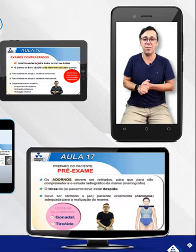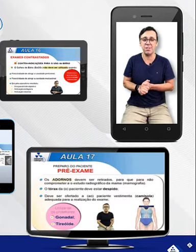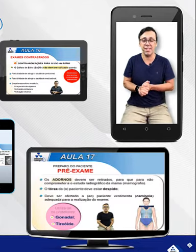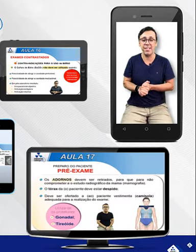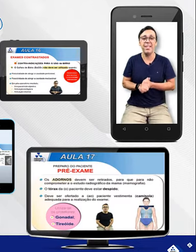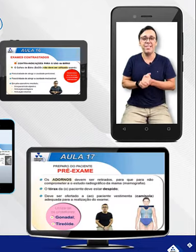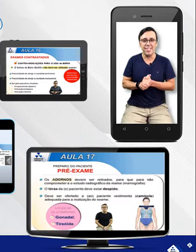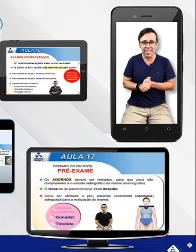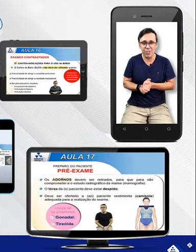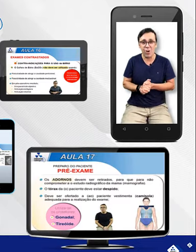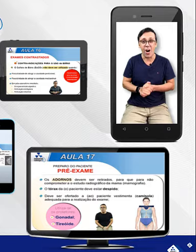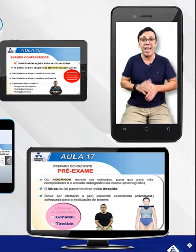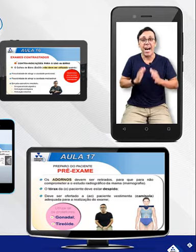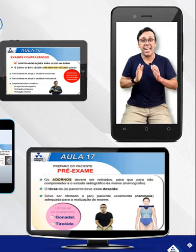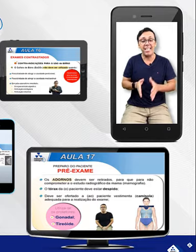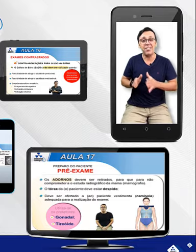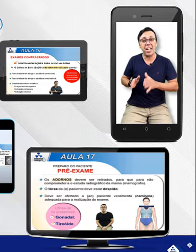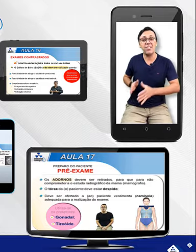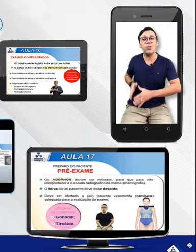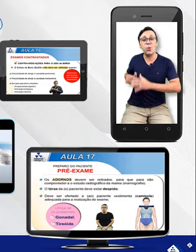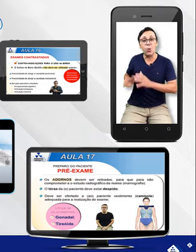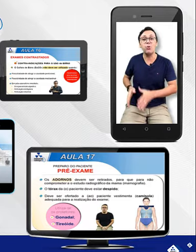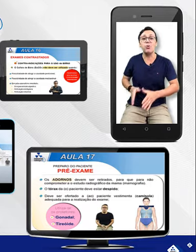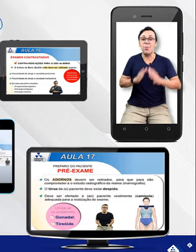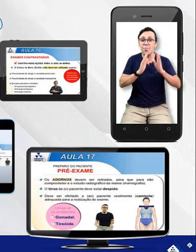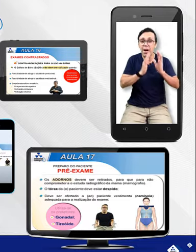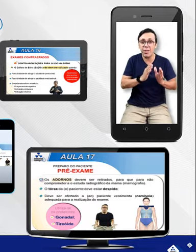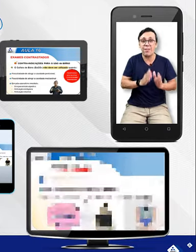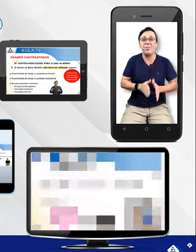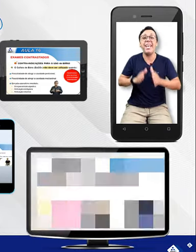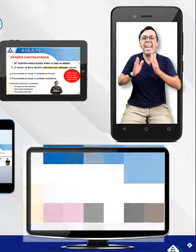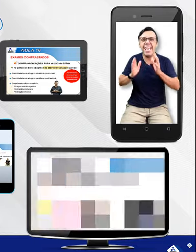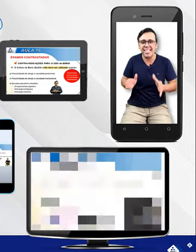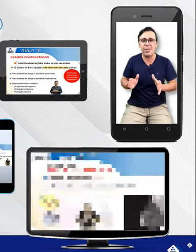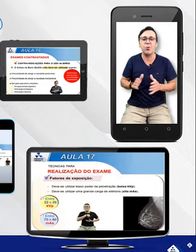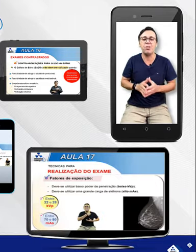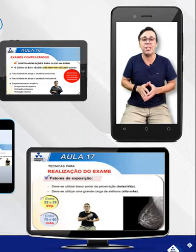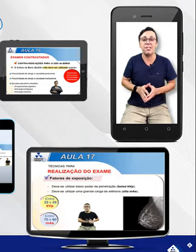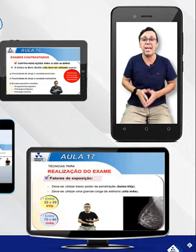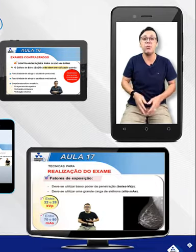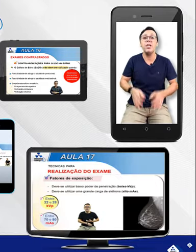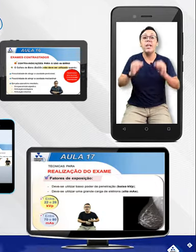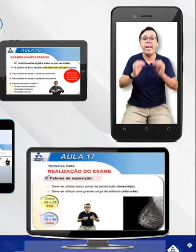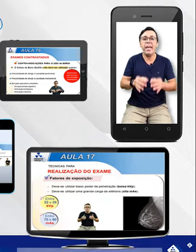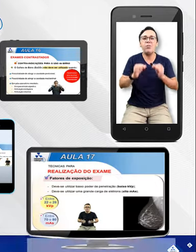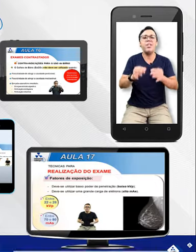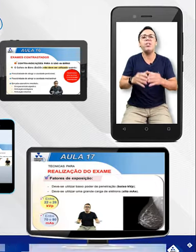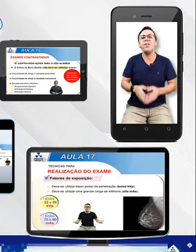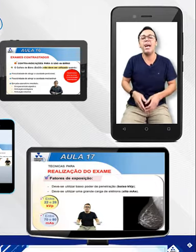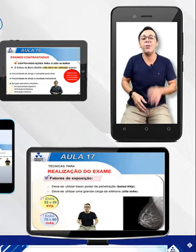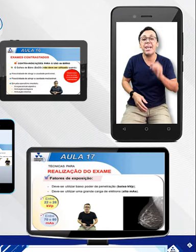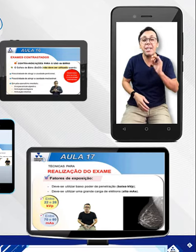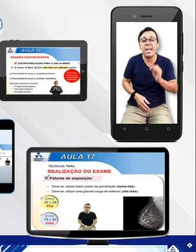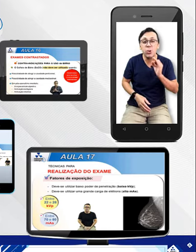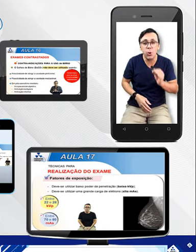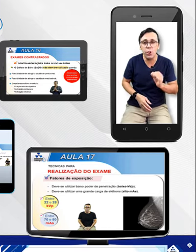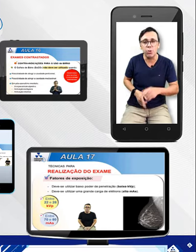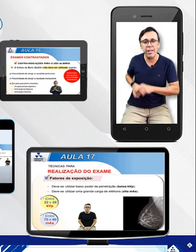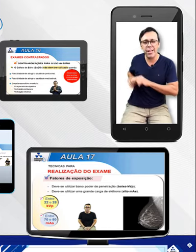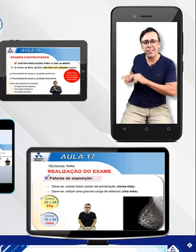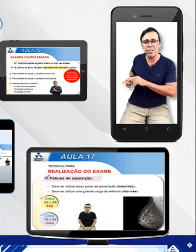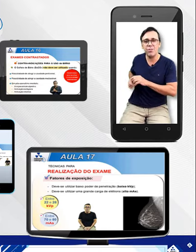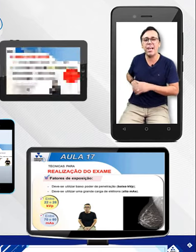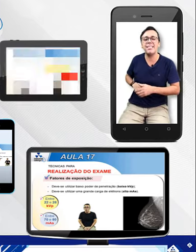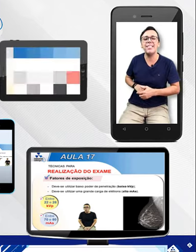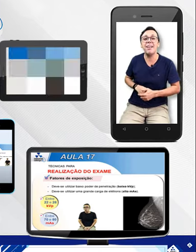parabéns a todas vocês. Se liguem só, aqui trata-se do curso de mamografia e exames contrastados e o certificado é